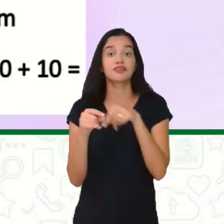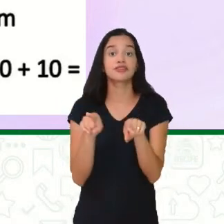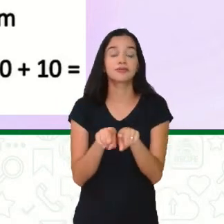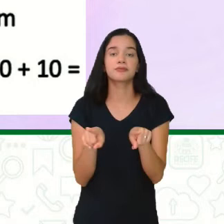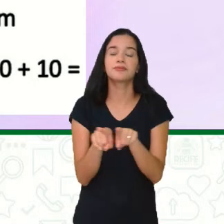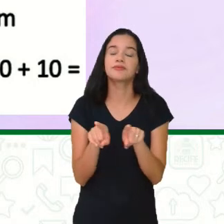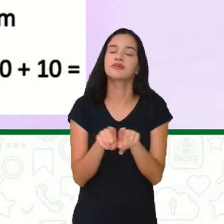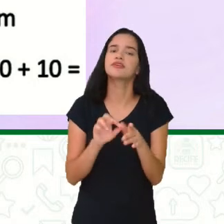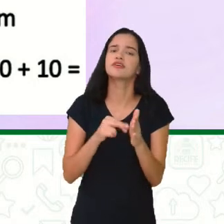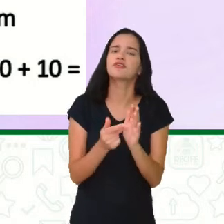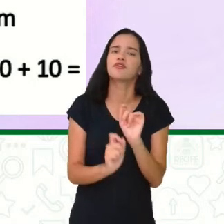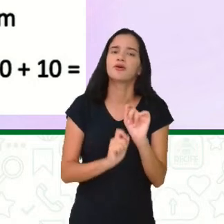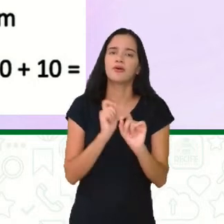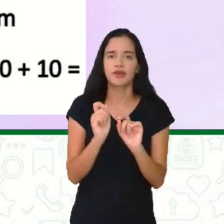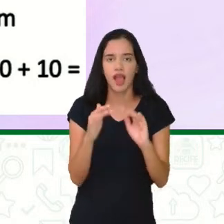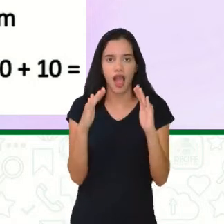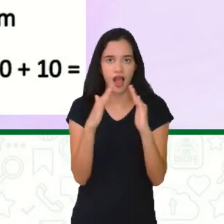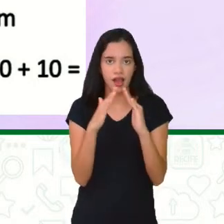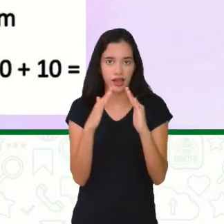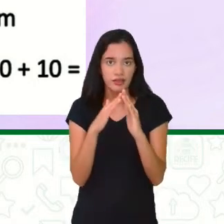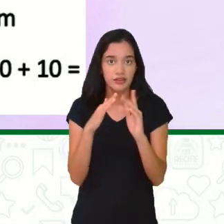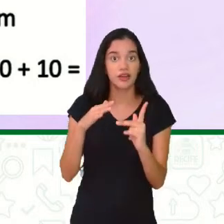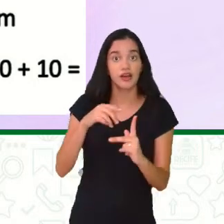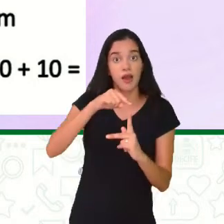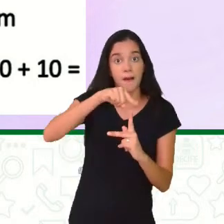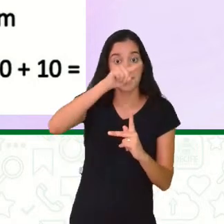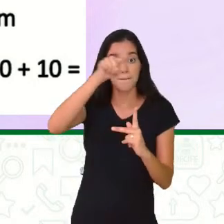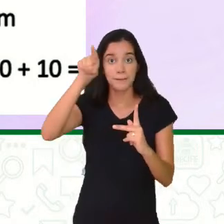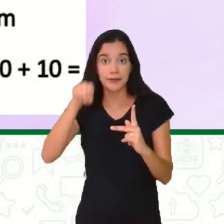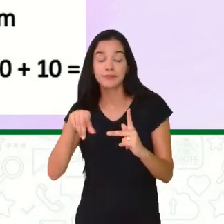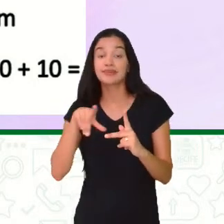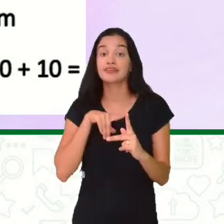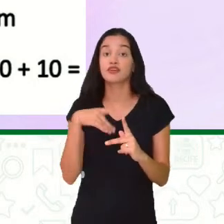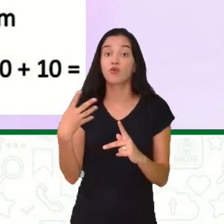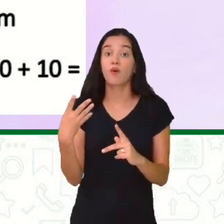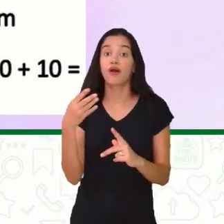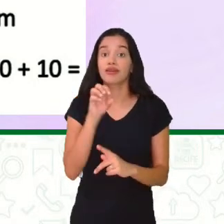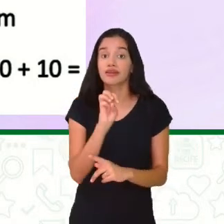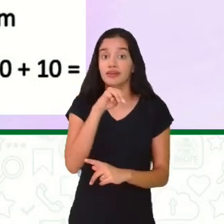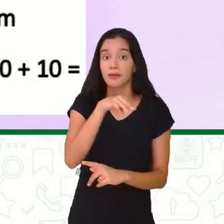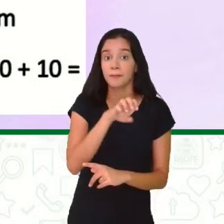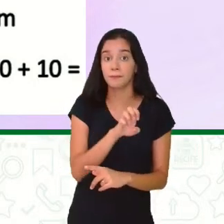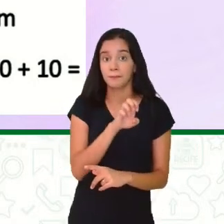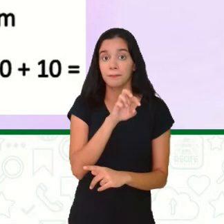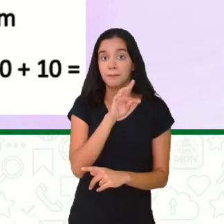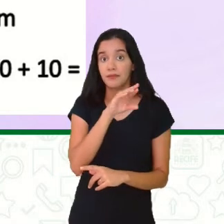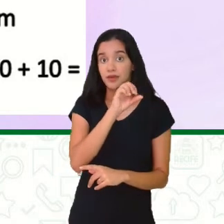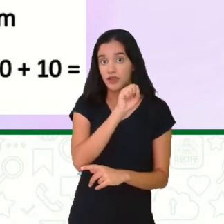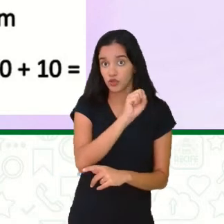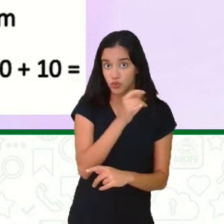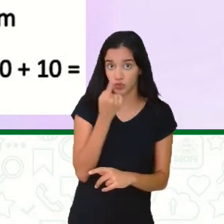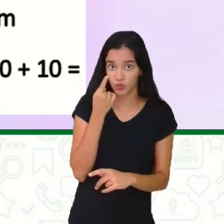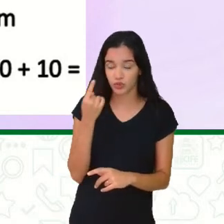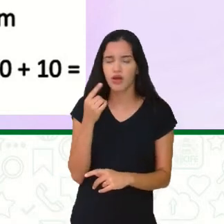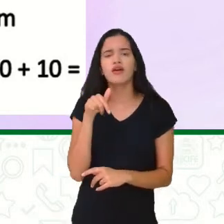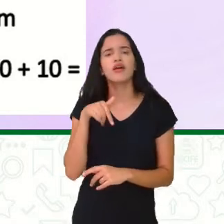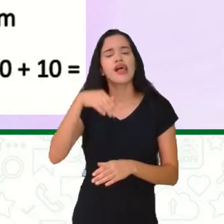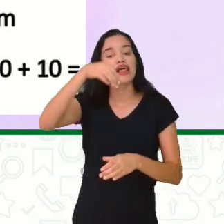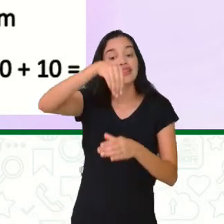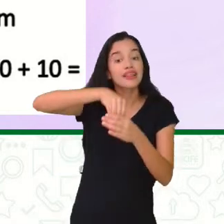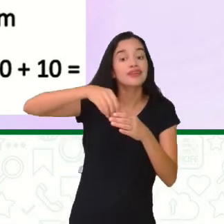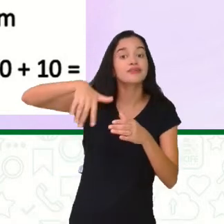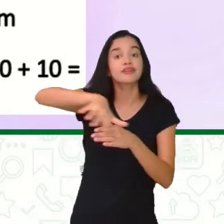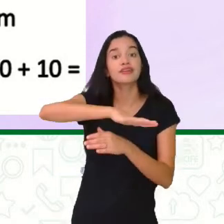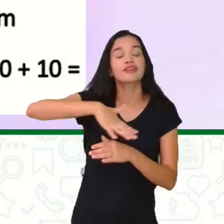essa casa, ela tem de perímetro 40 metros quadrados, certo? Então, ali dentro você vai ver